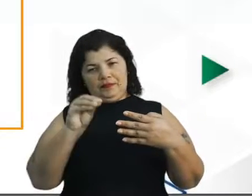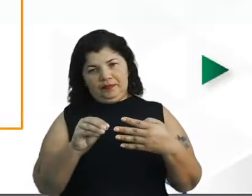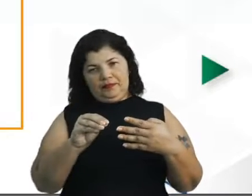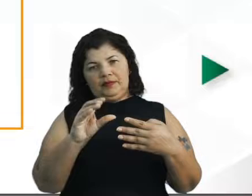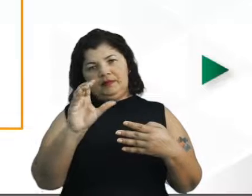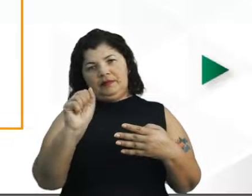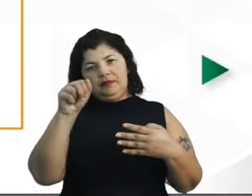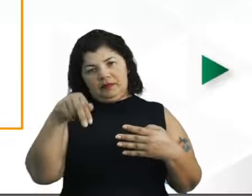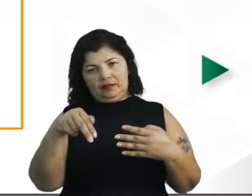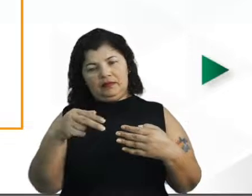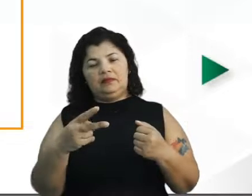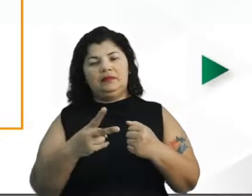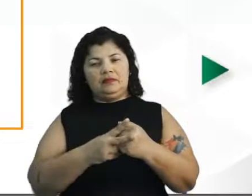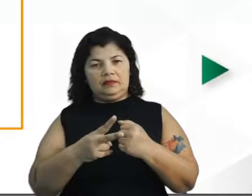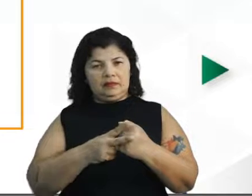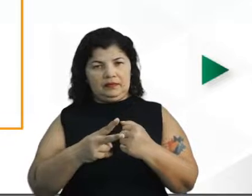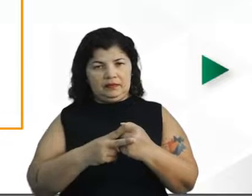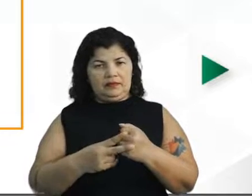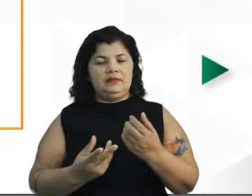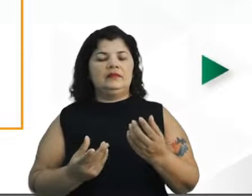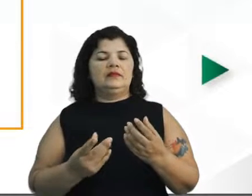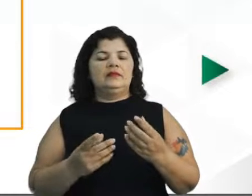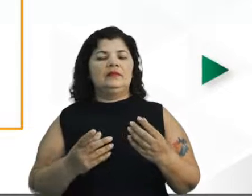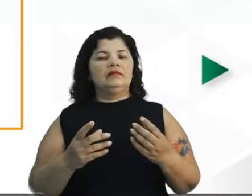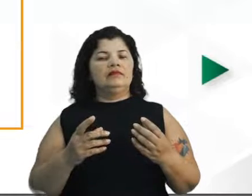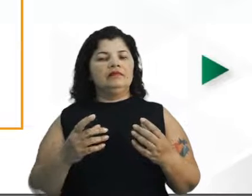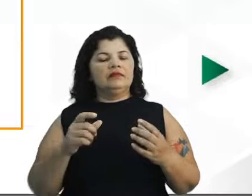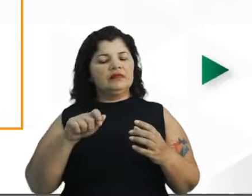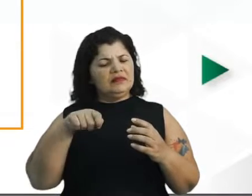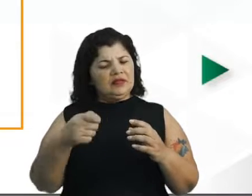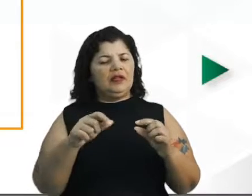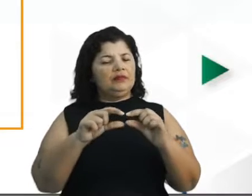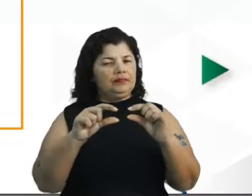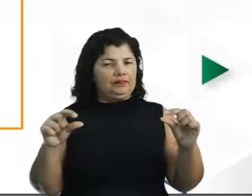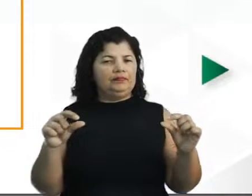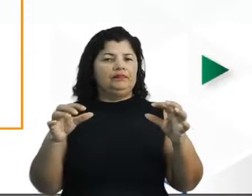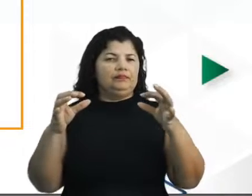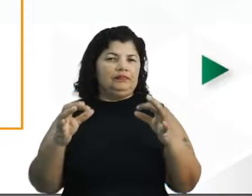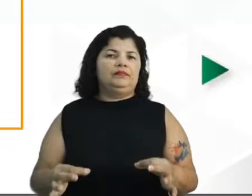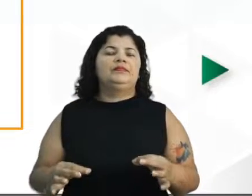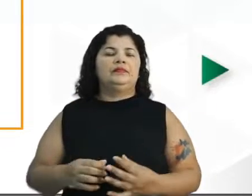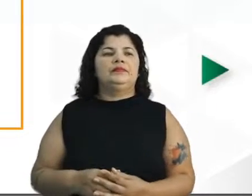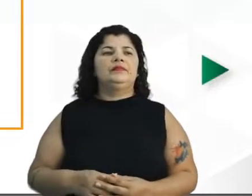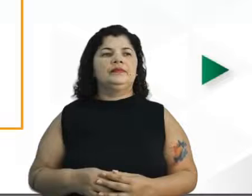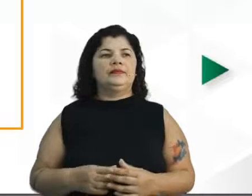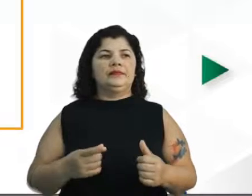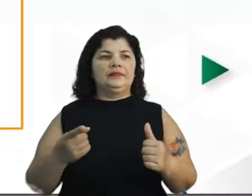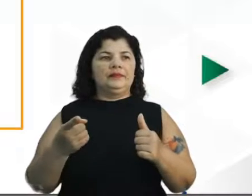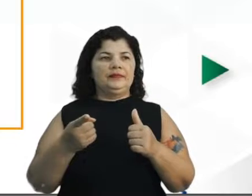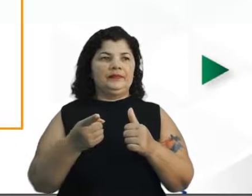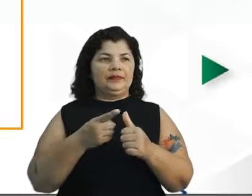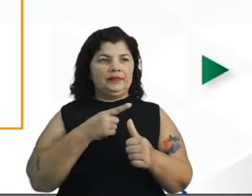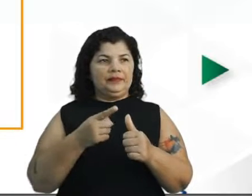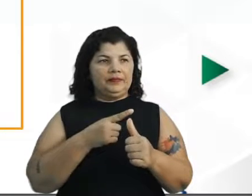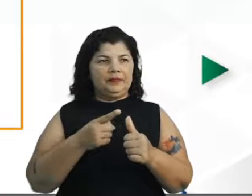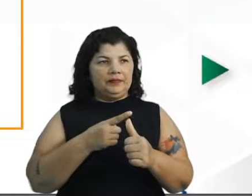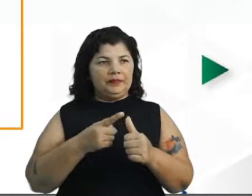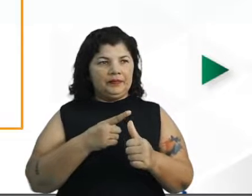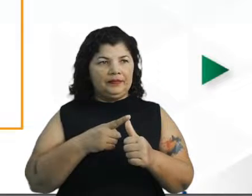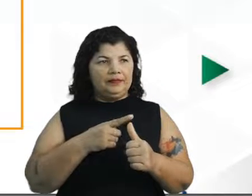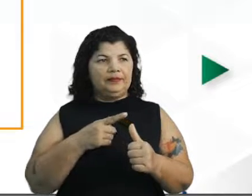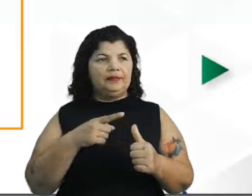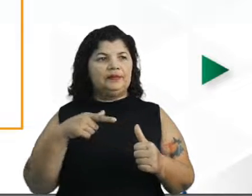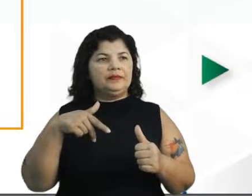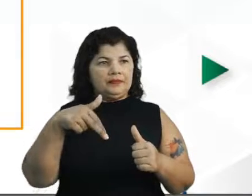can para completar o seu sentido. Então, a gente tem o primeiro ride, que seria o andar